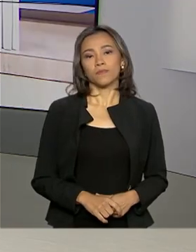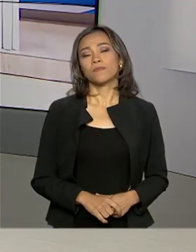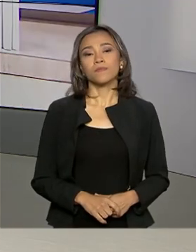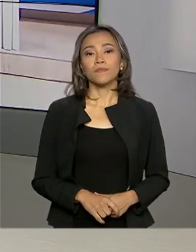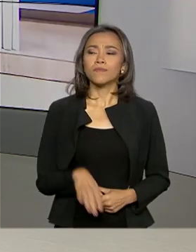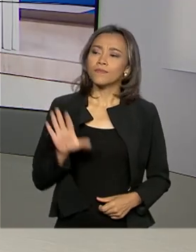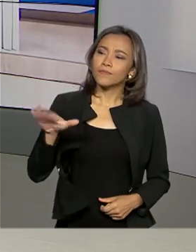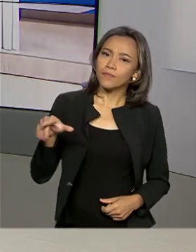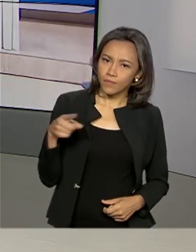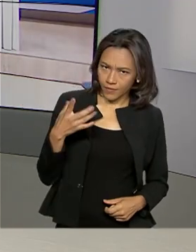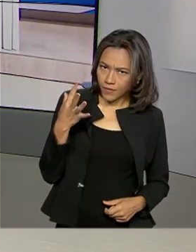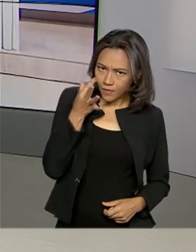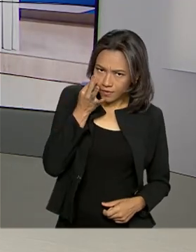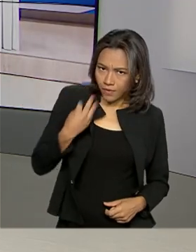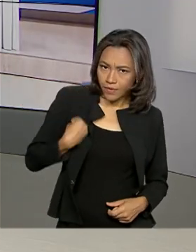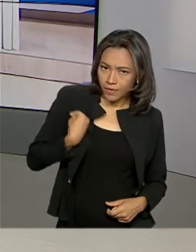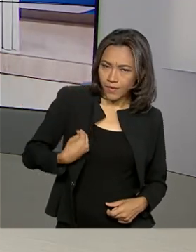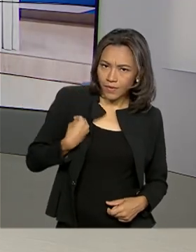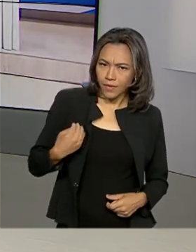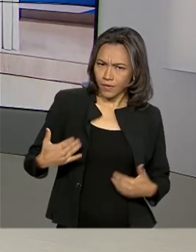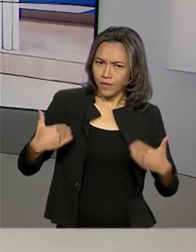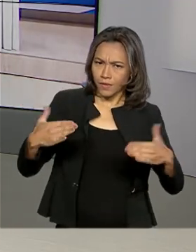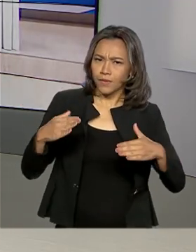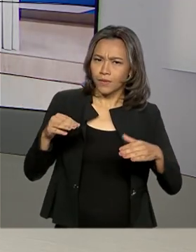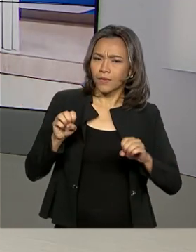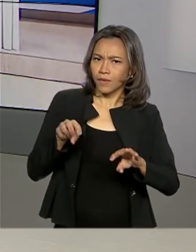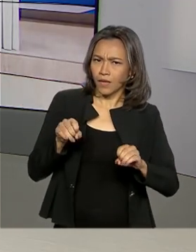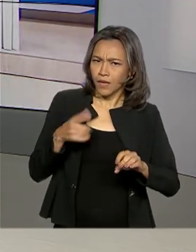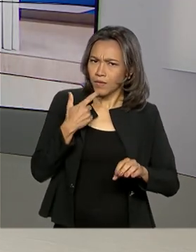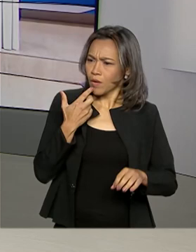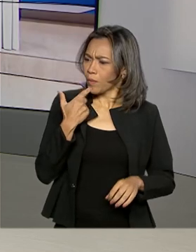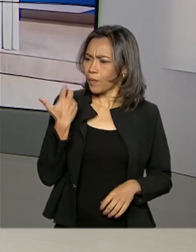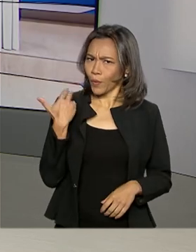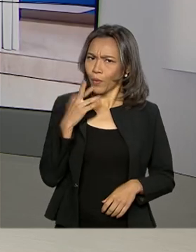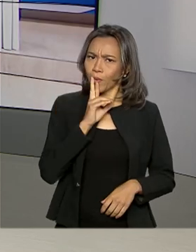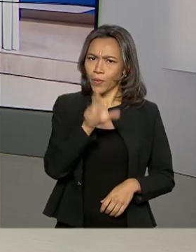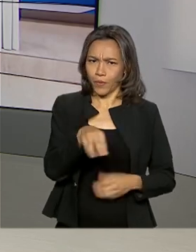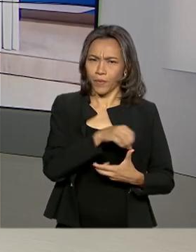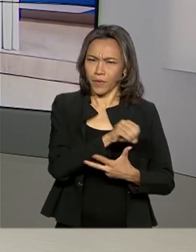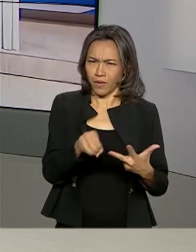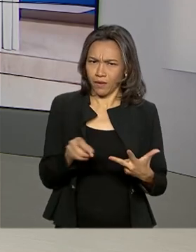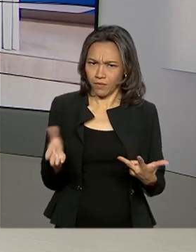Lu, você está aí no Ministério da Educação, o resultado do Enem saiu agora há pouco, não foi isso?